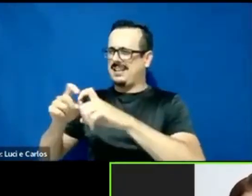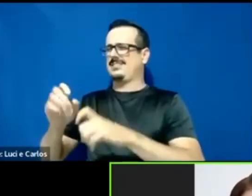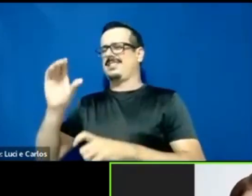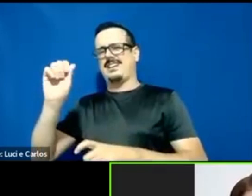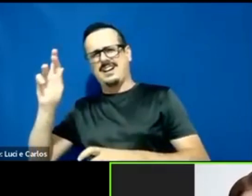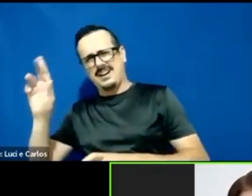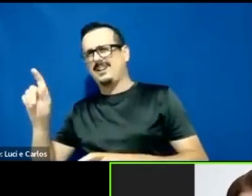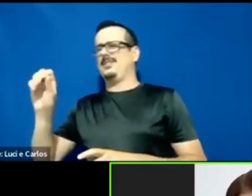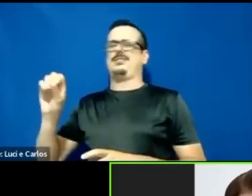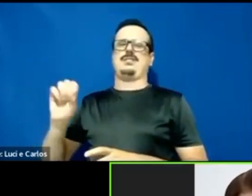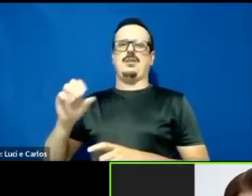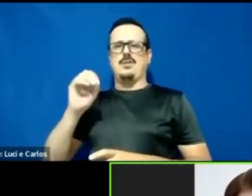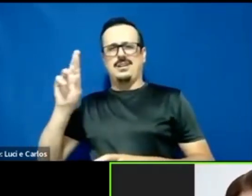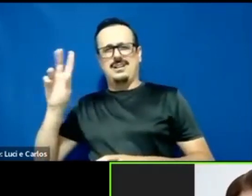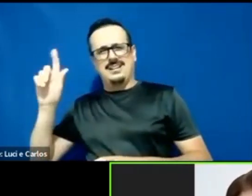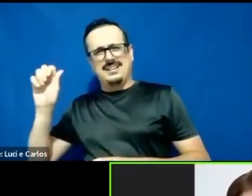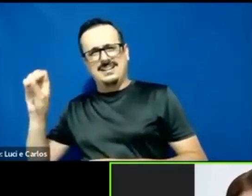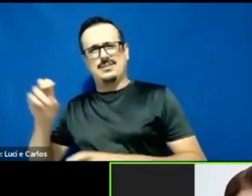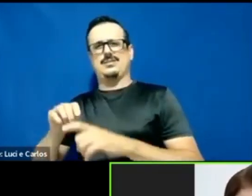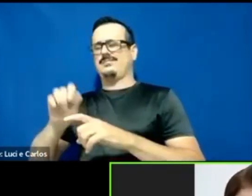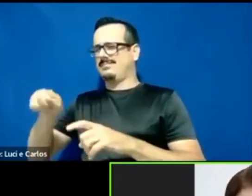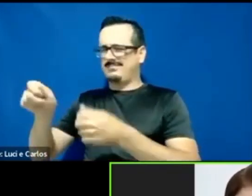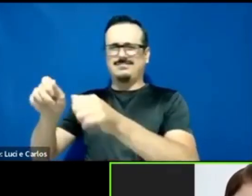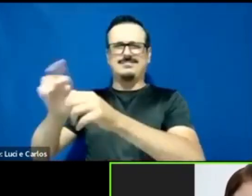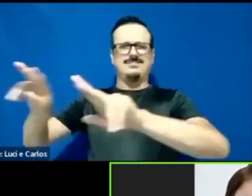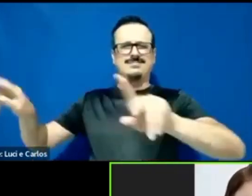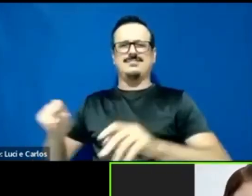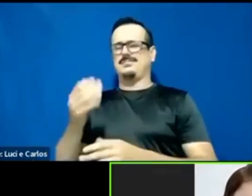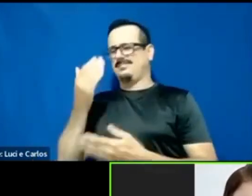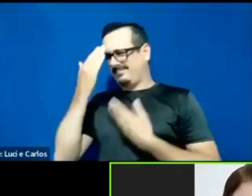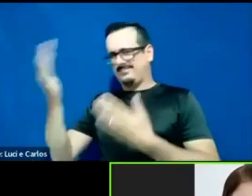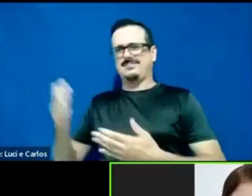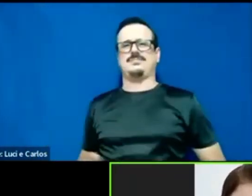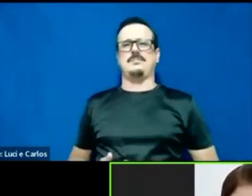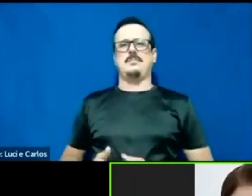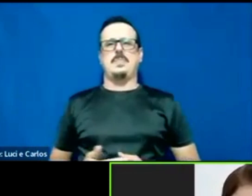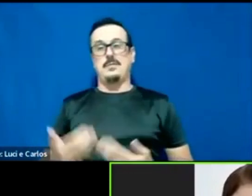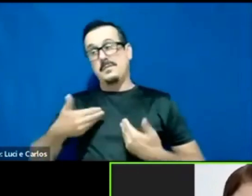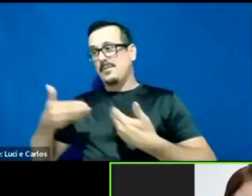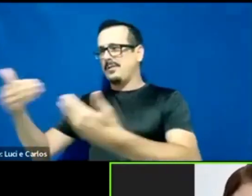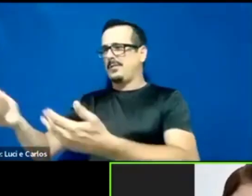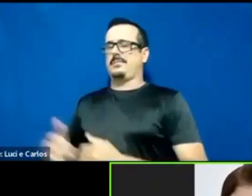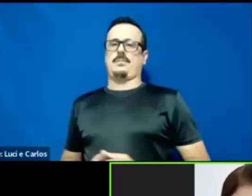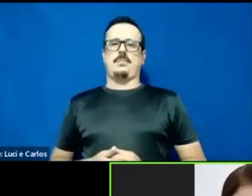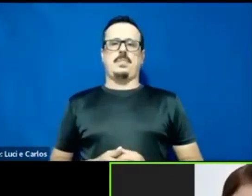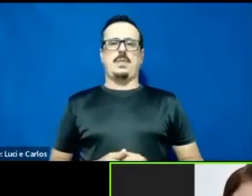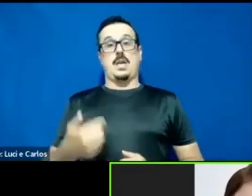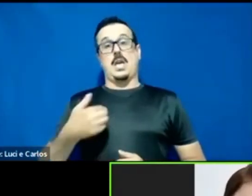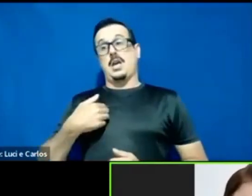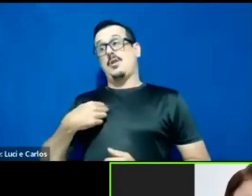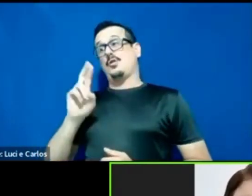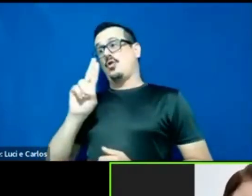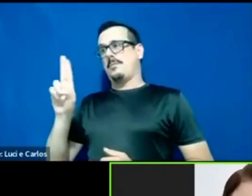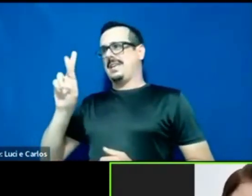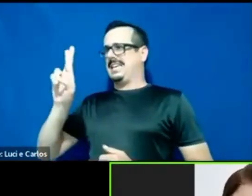já quero agradecer o convite por estar aqui nessa noite. Como foi anunciado, eu me chamo Rejane